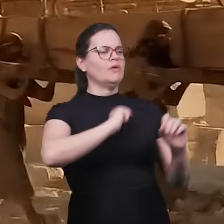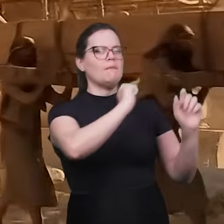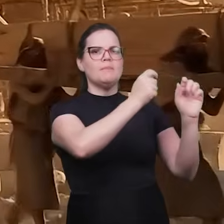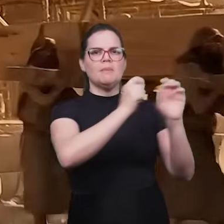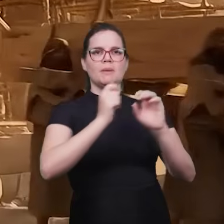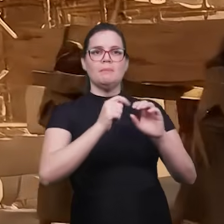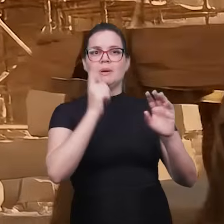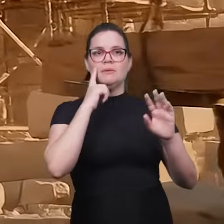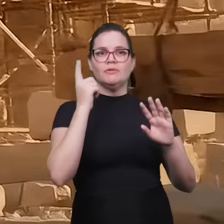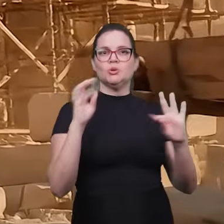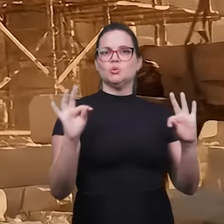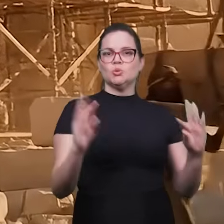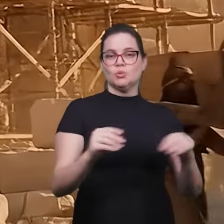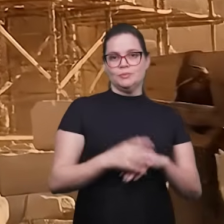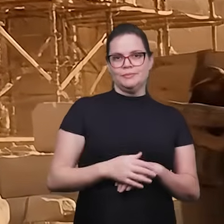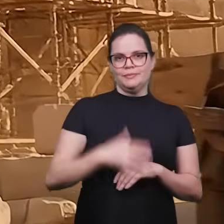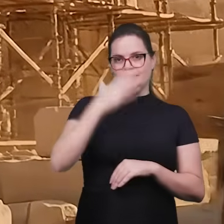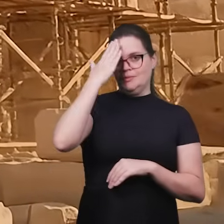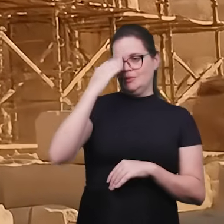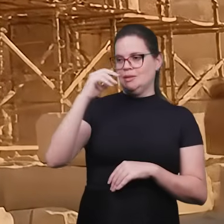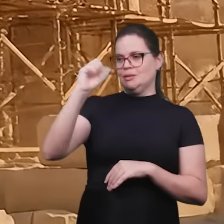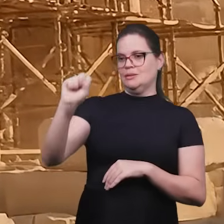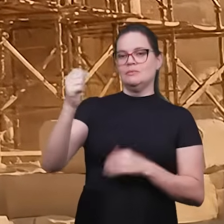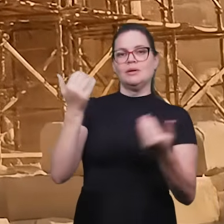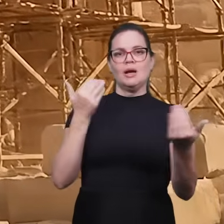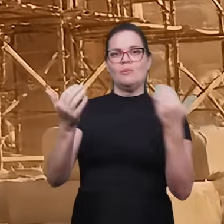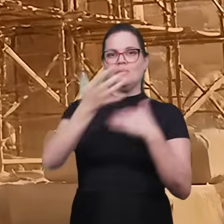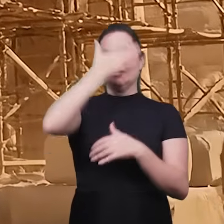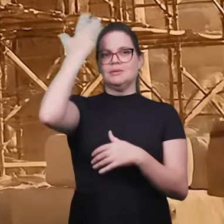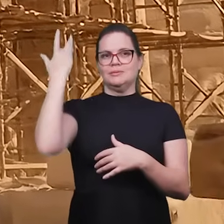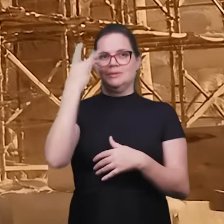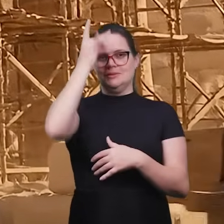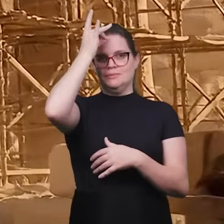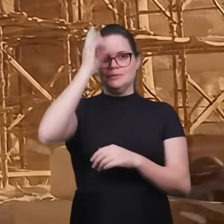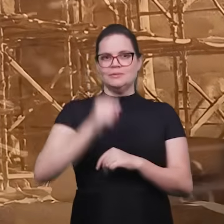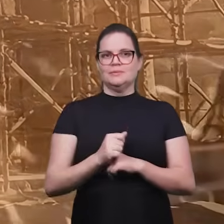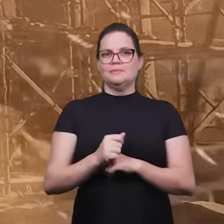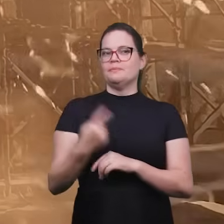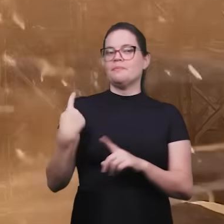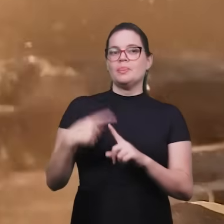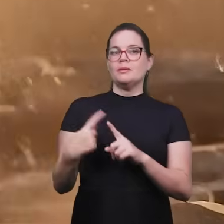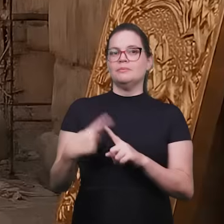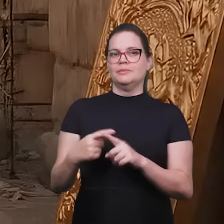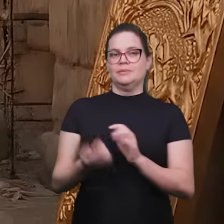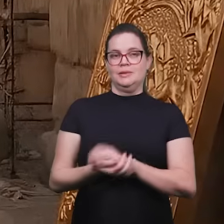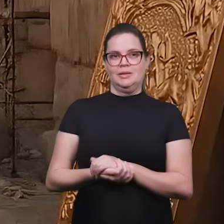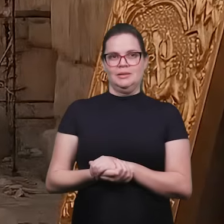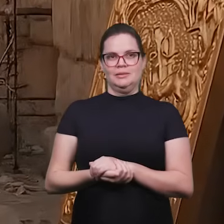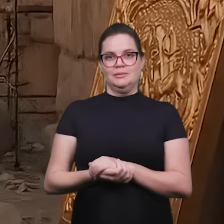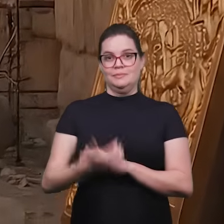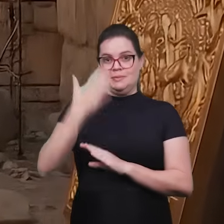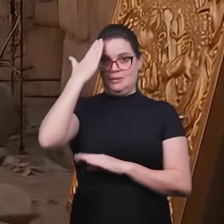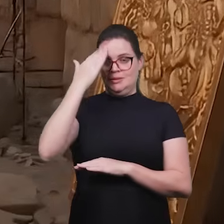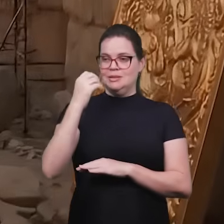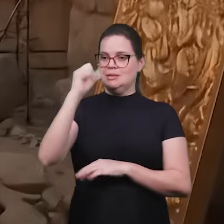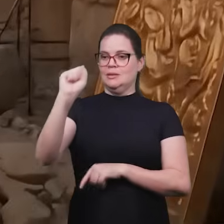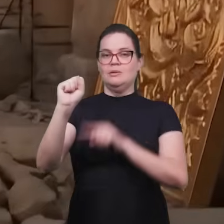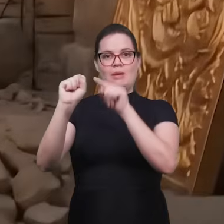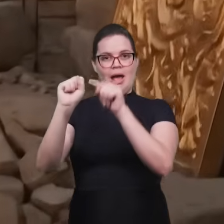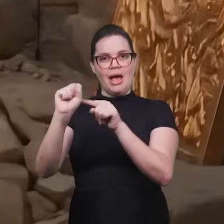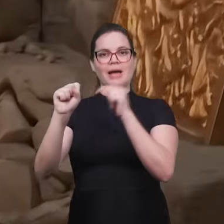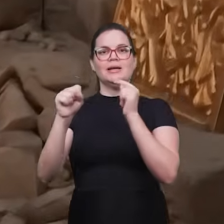em Salomão um tipo profético do Espírito Santo. Por quê? Porque agora é Salomão que está,